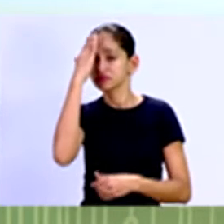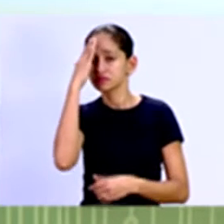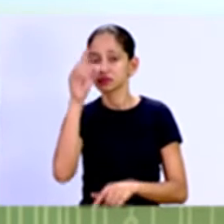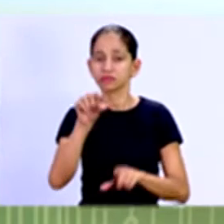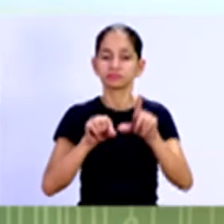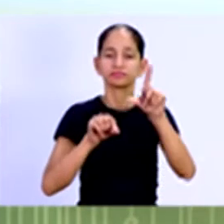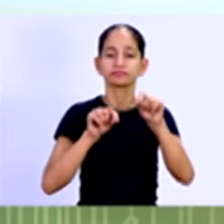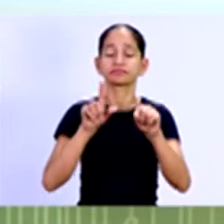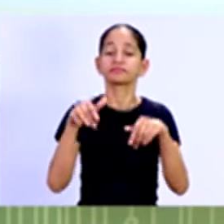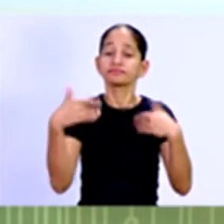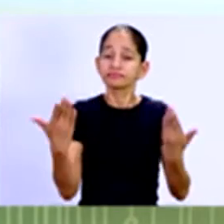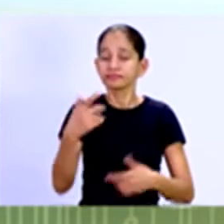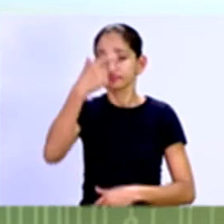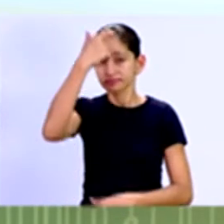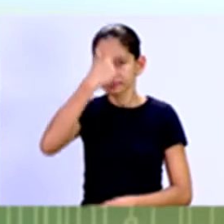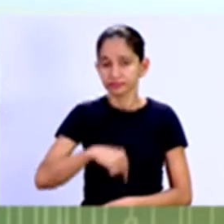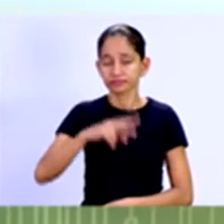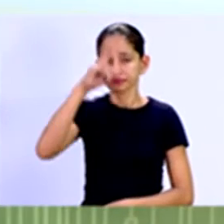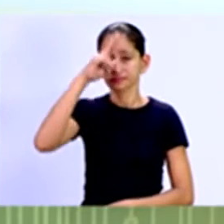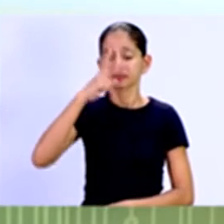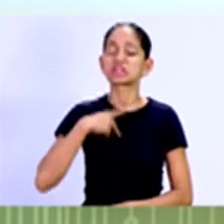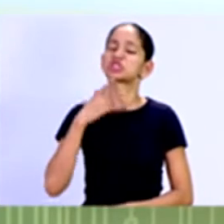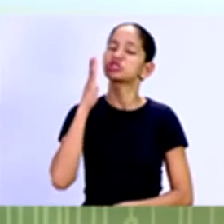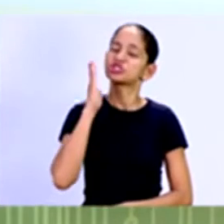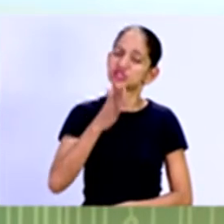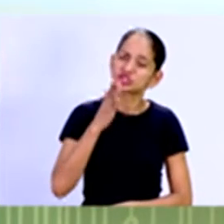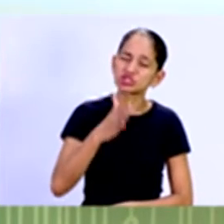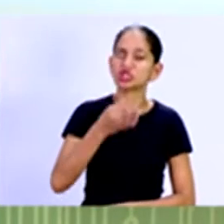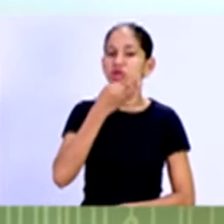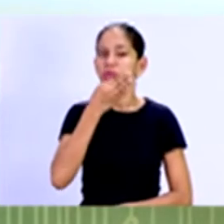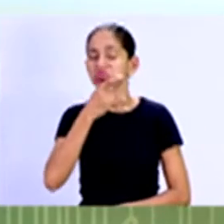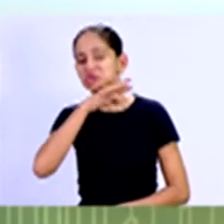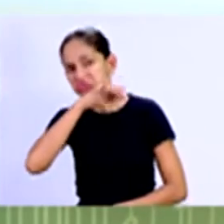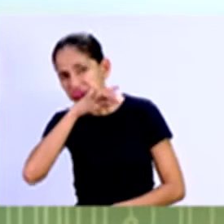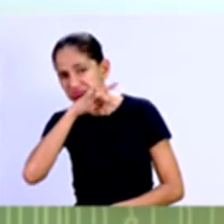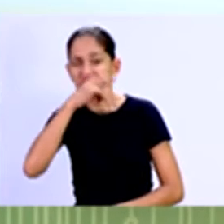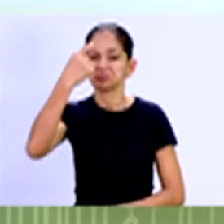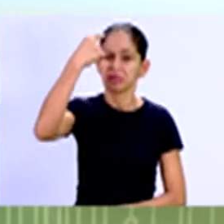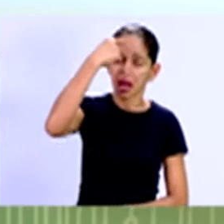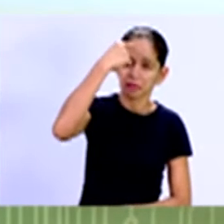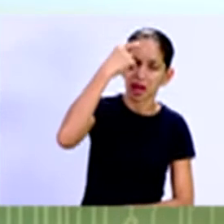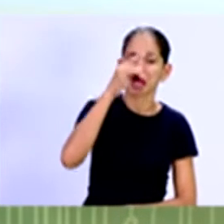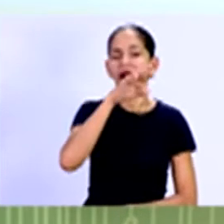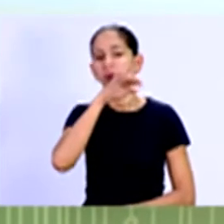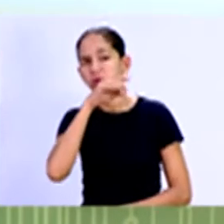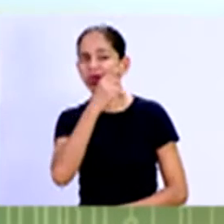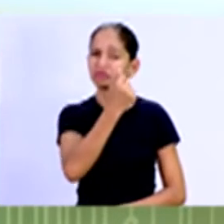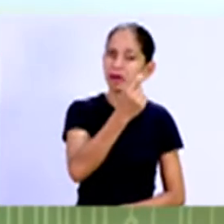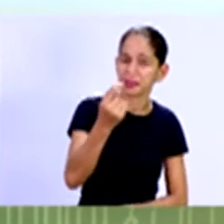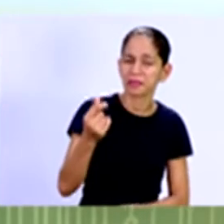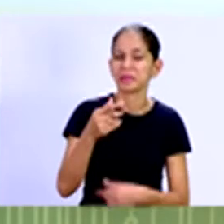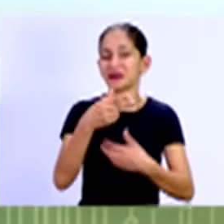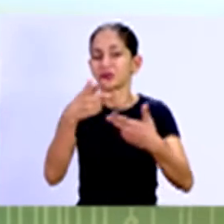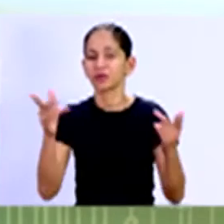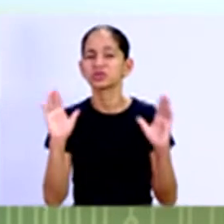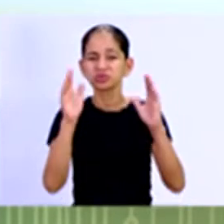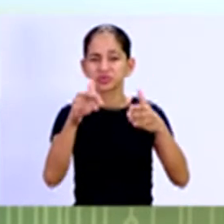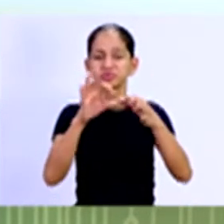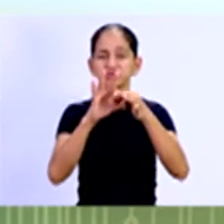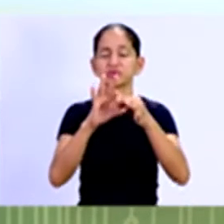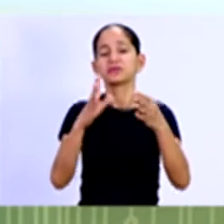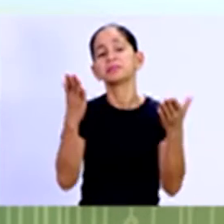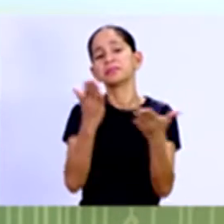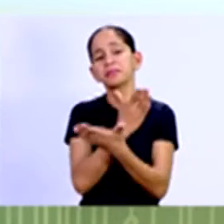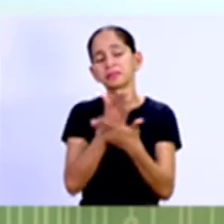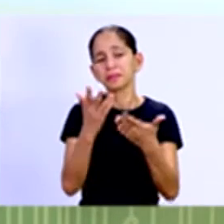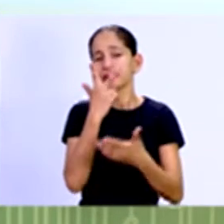uma perspectiva, assim, que foi muito criticada, muito capitalista, vamos dizer assim, né? Até porque é uma perspectiva